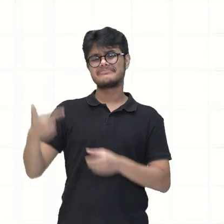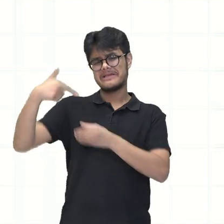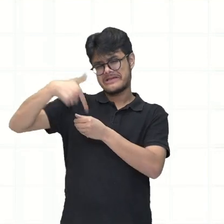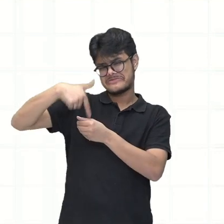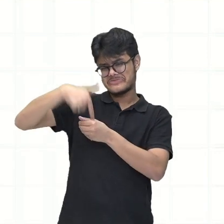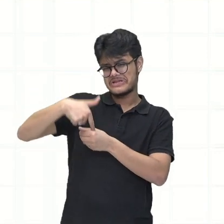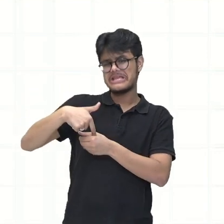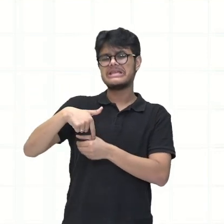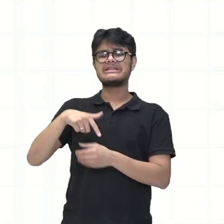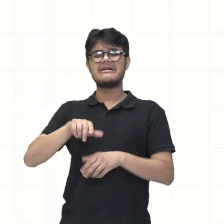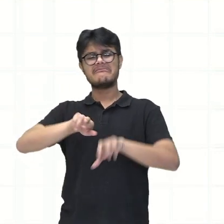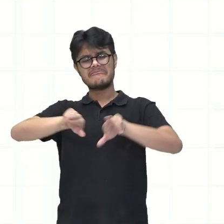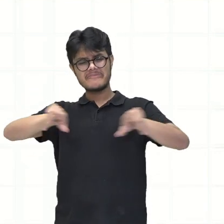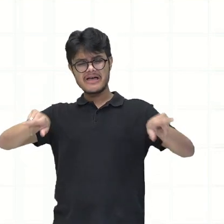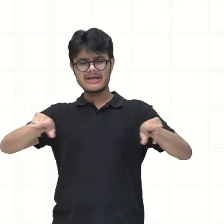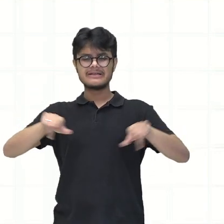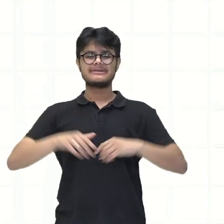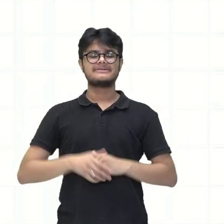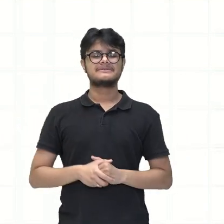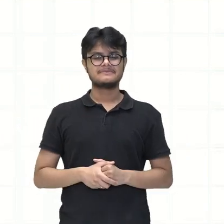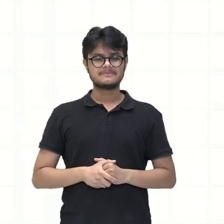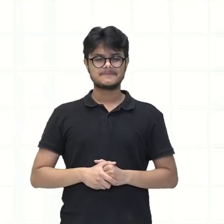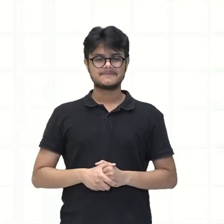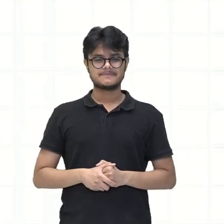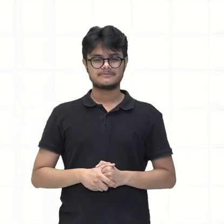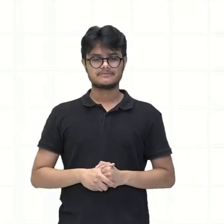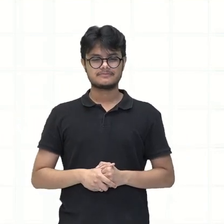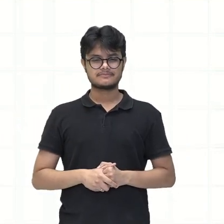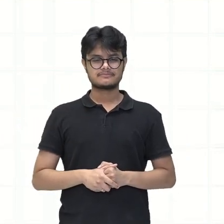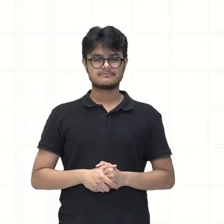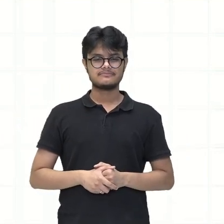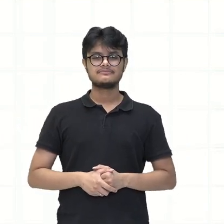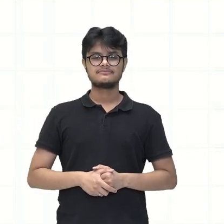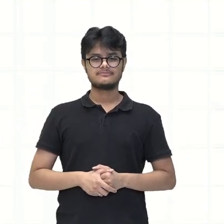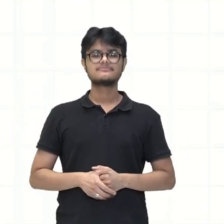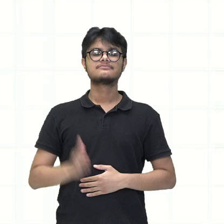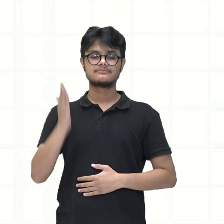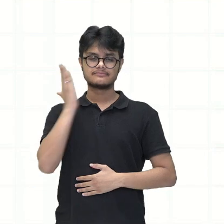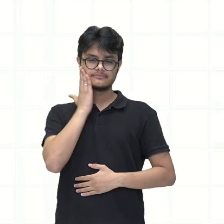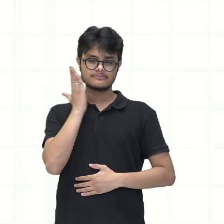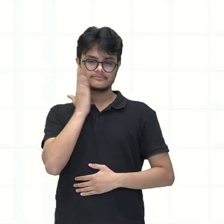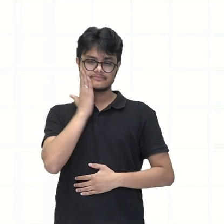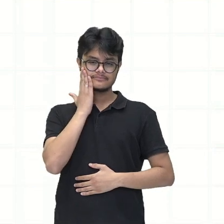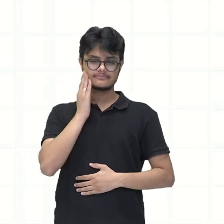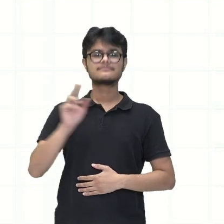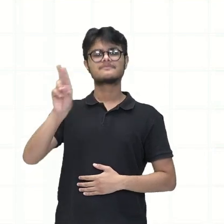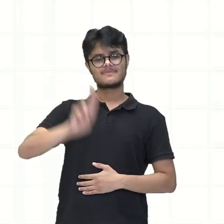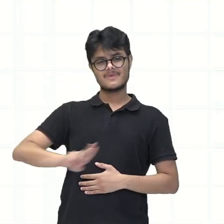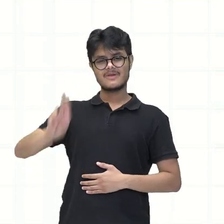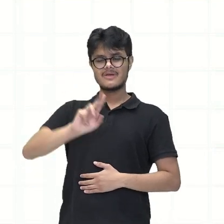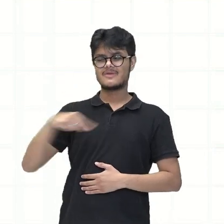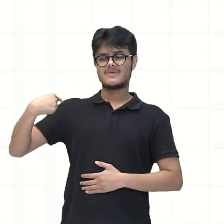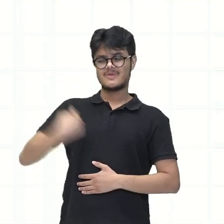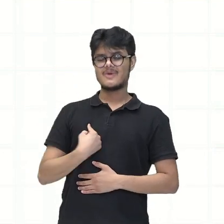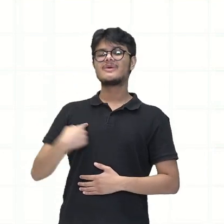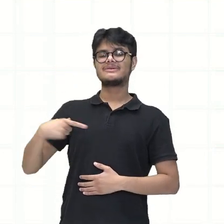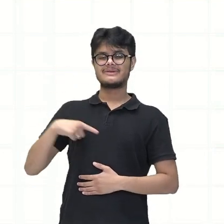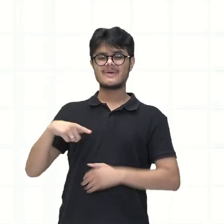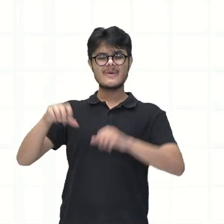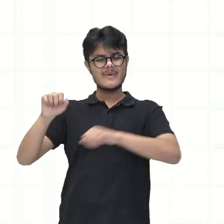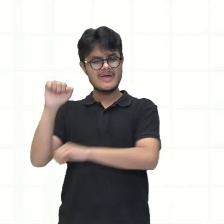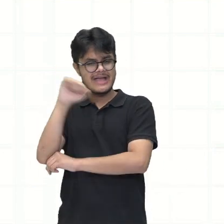gasolina, diesel e querosene, né? Então a gente sabe que a maioria dos nossos meios de transportes, a